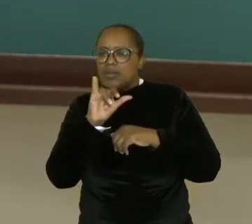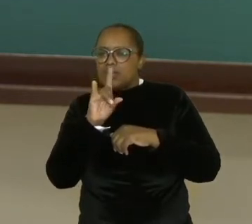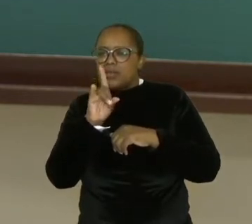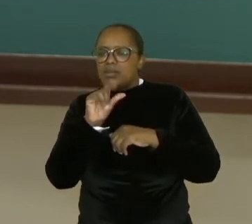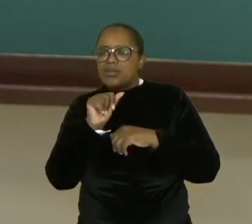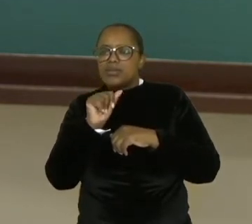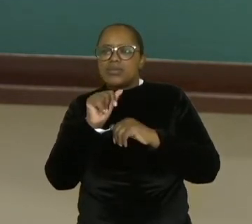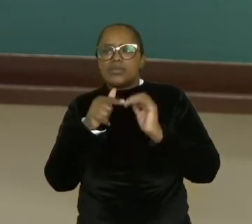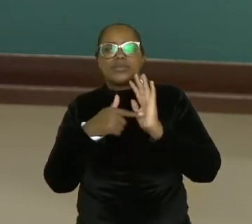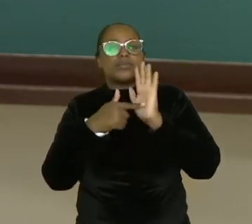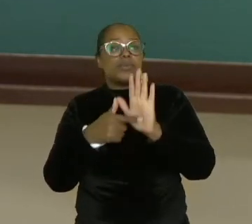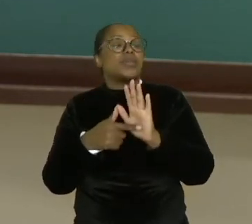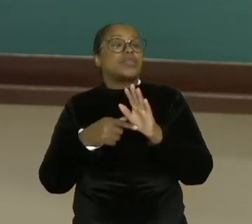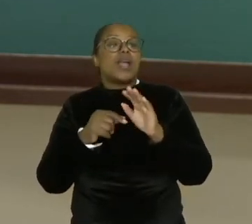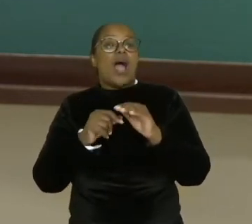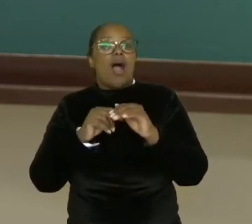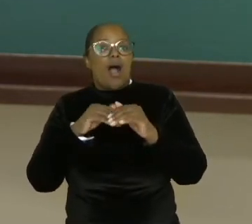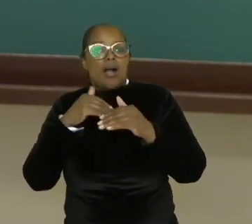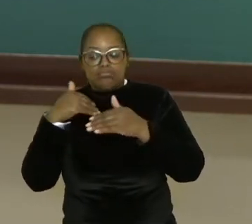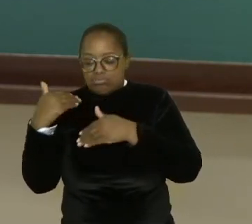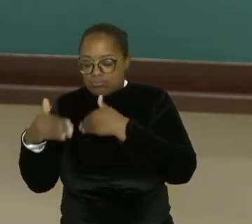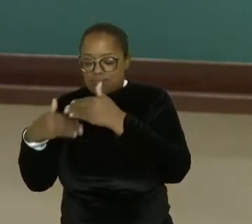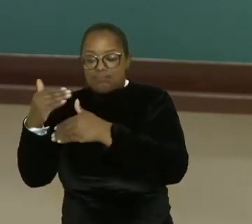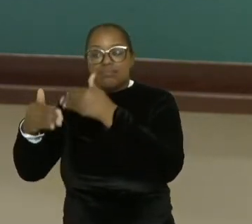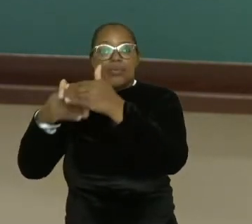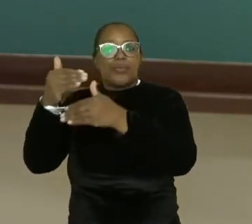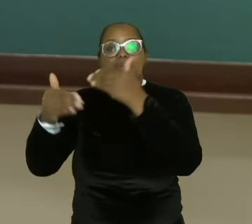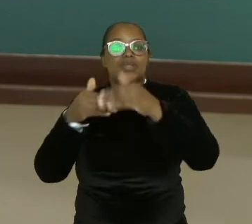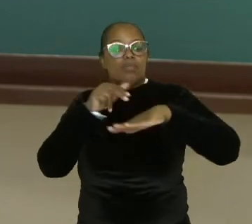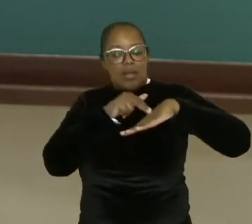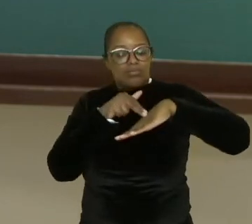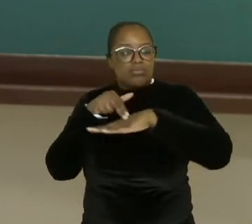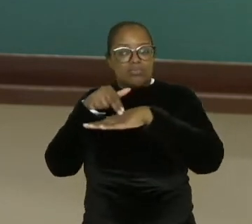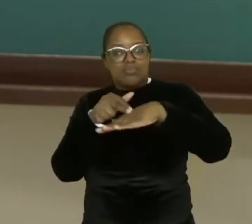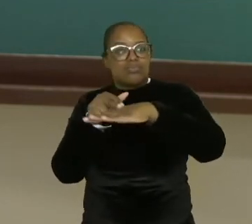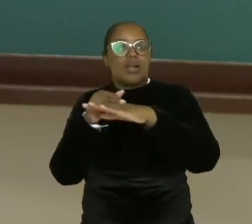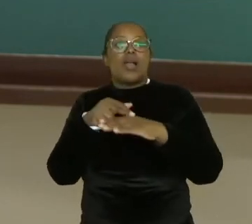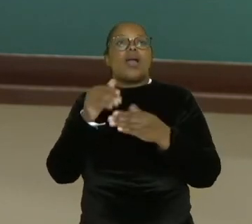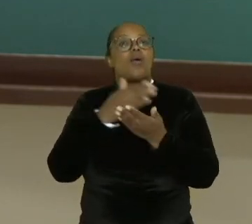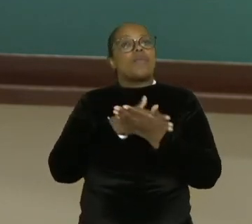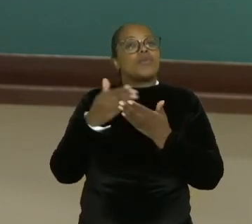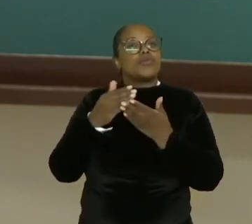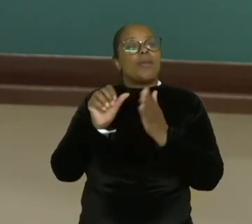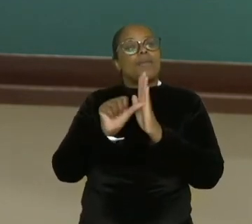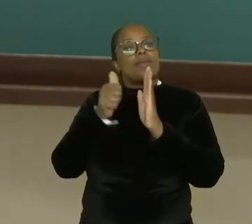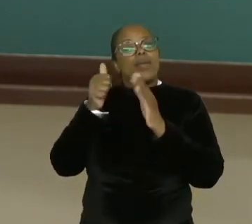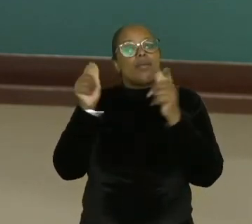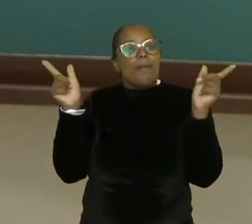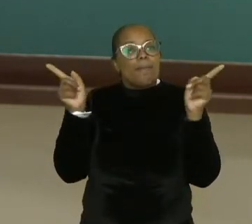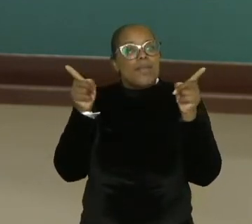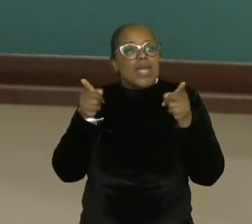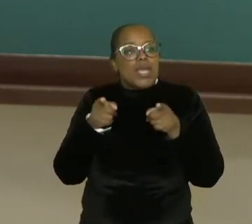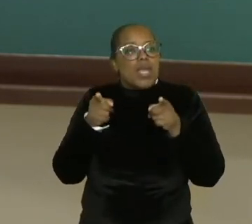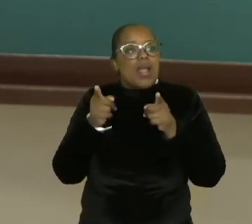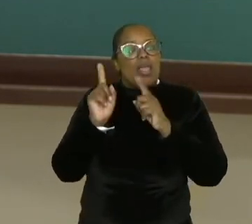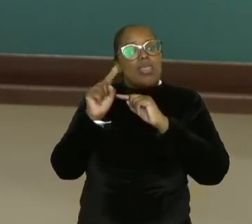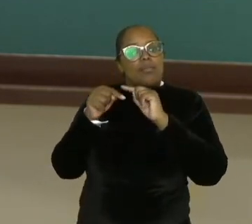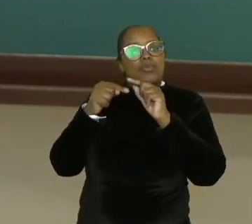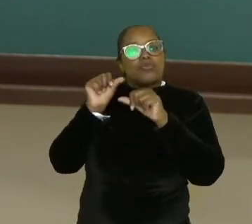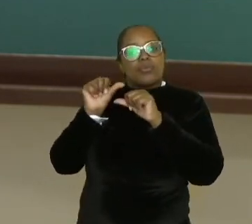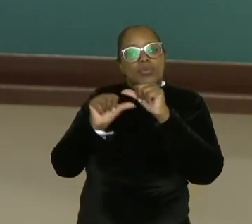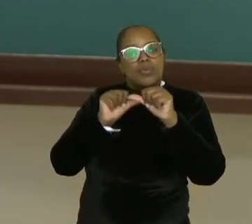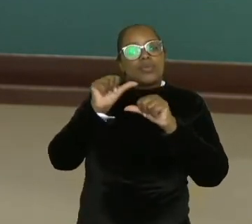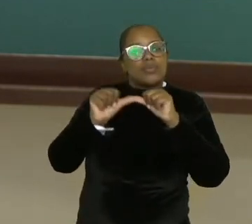né? Então, no começo era uma pranchinha pequena, lá de madeira, depois ela foi para uma prancha ali maior, um pouquinho também